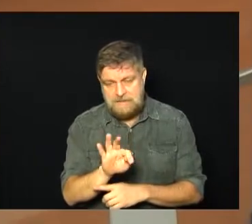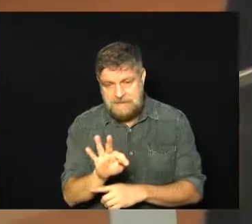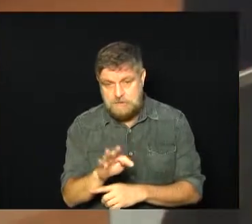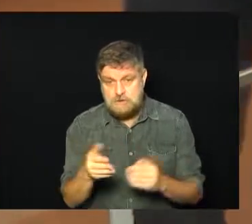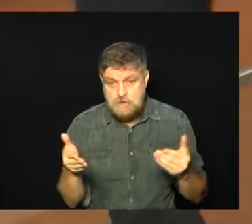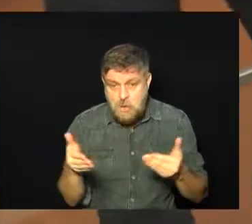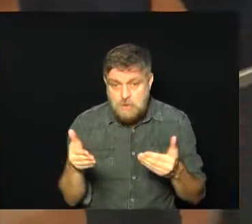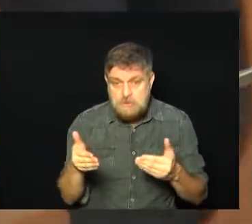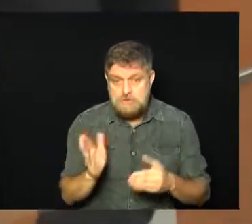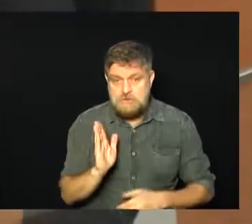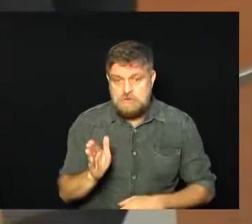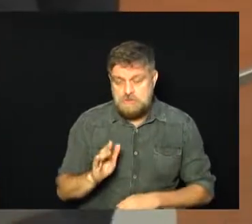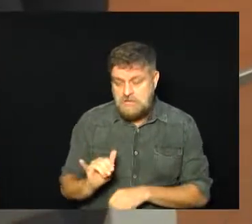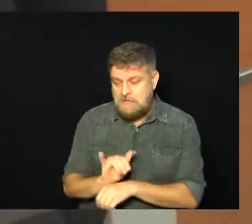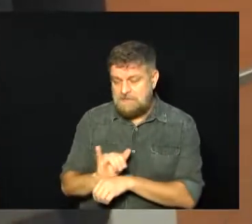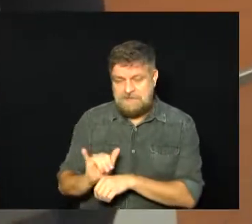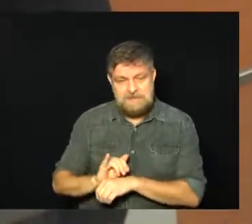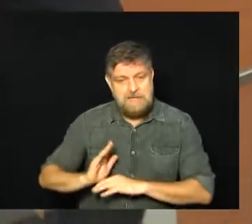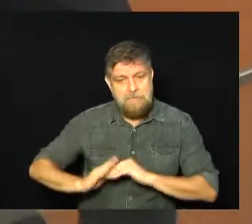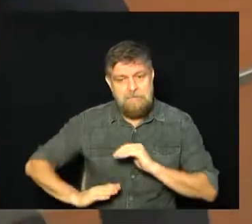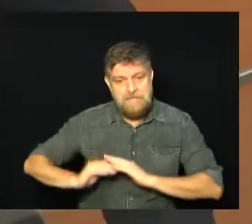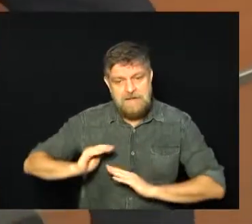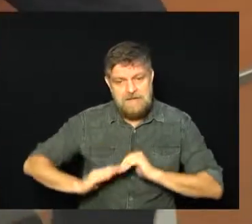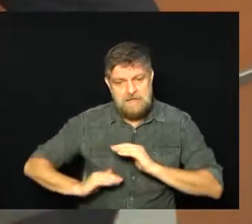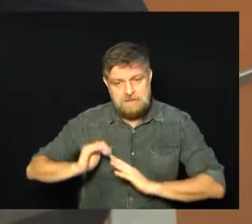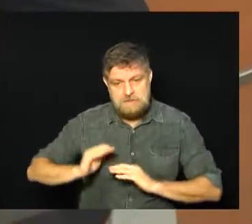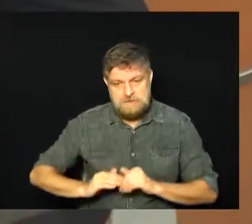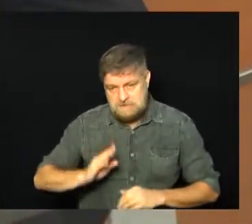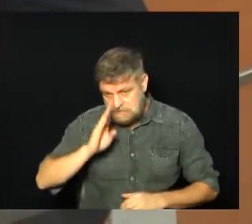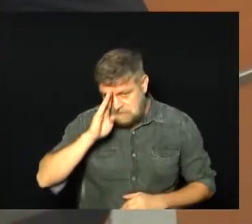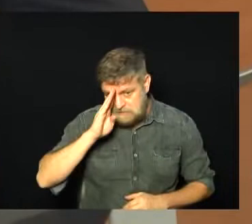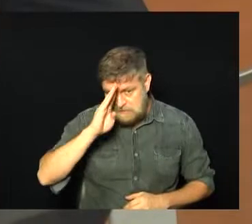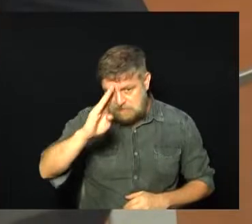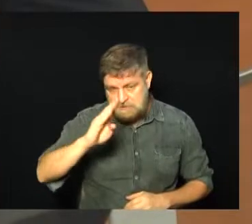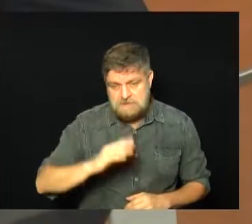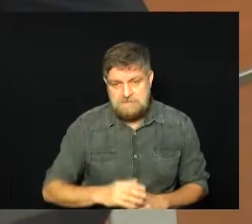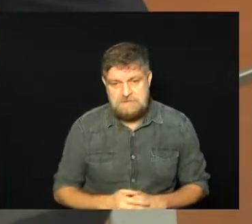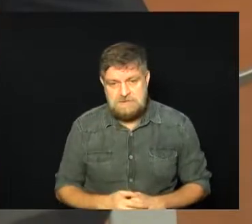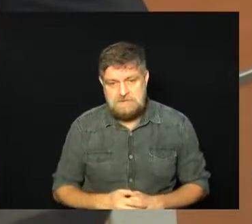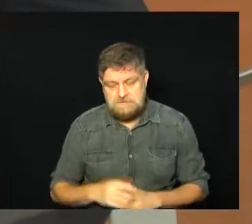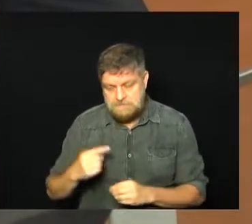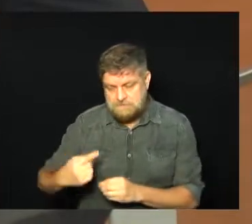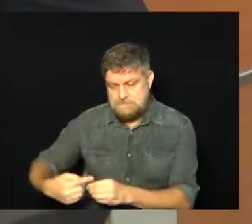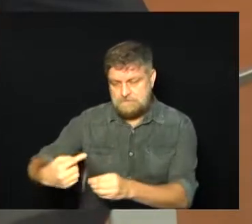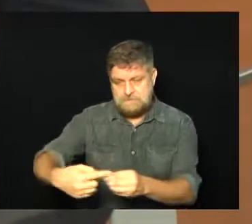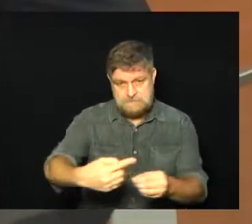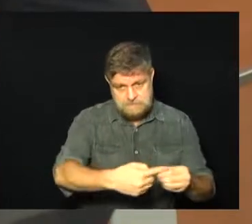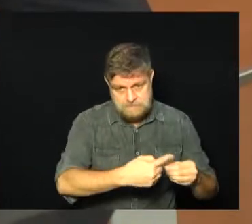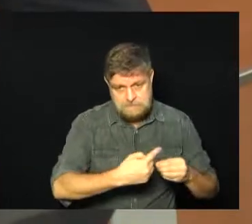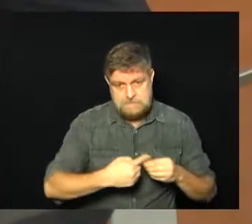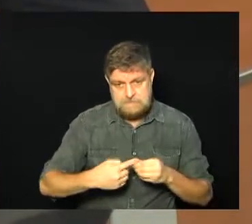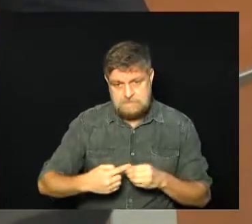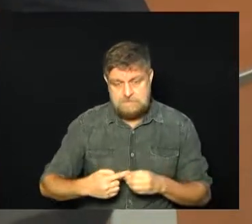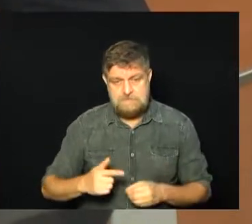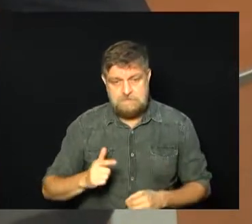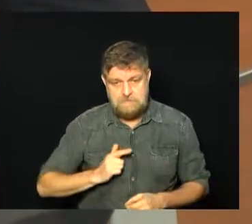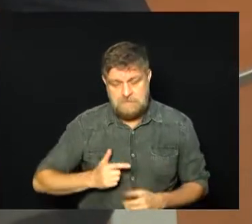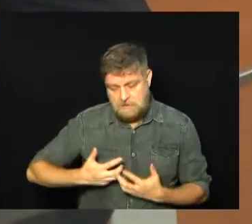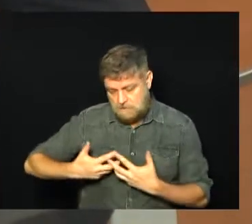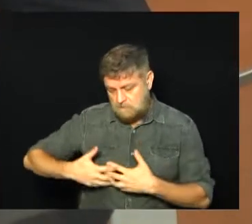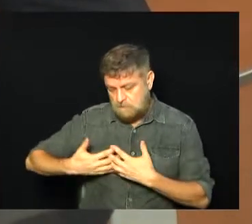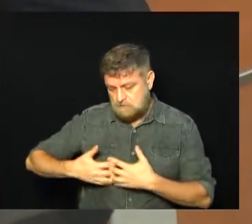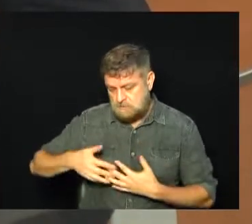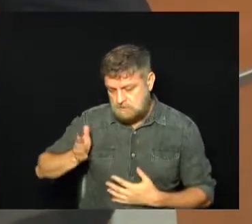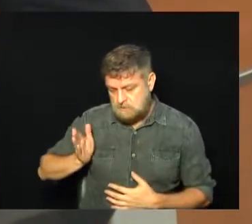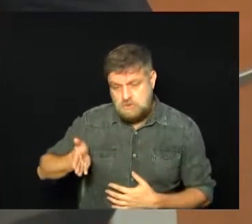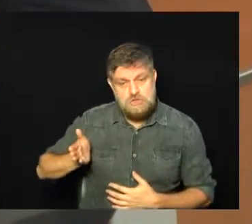uma forma consolidada nas principais cidades que hoje existem, né?